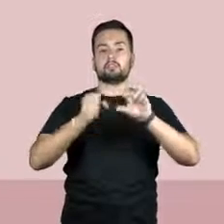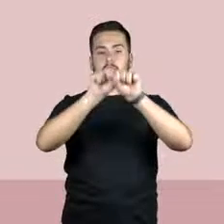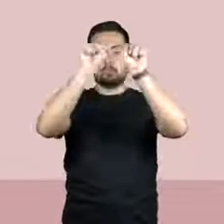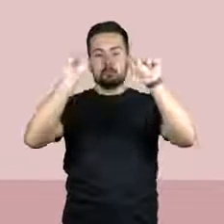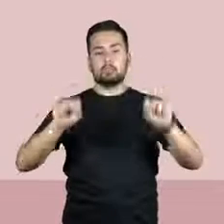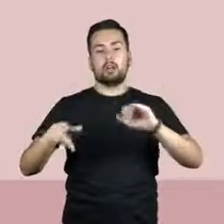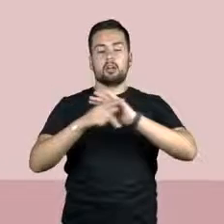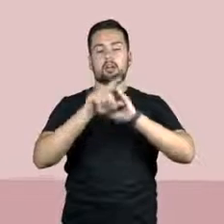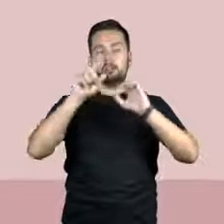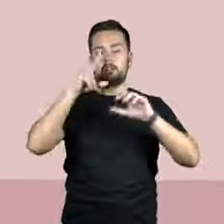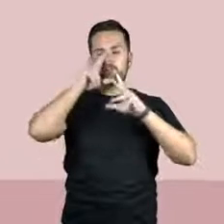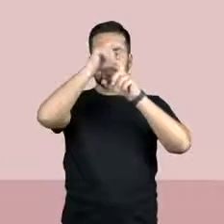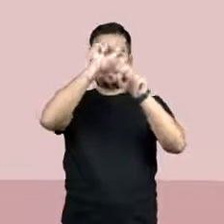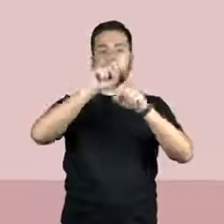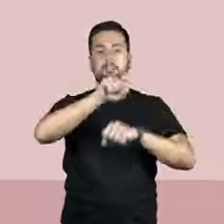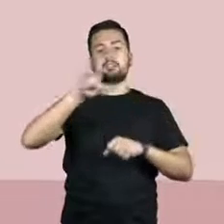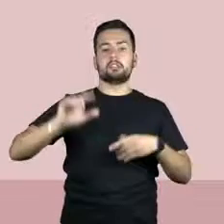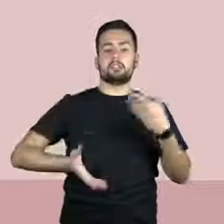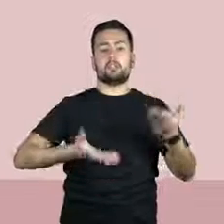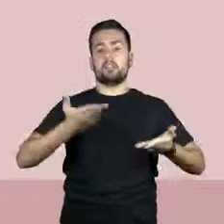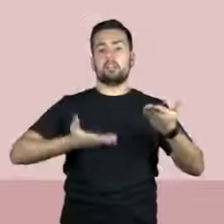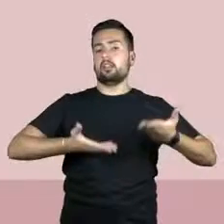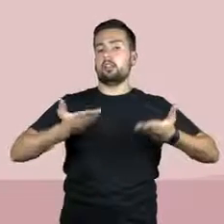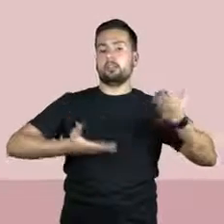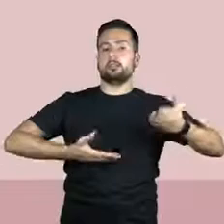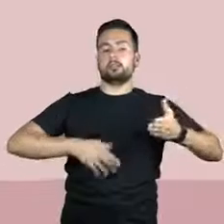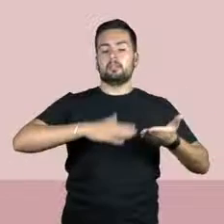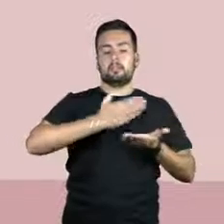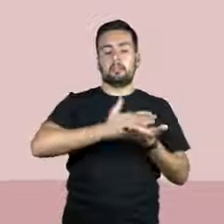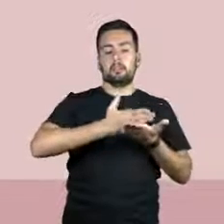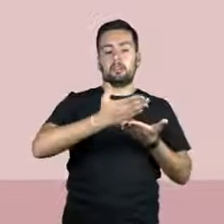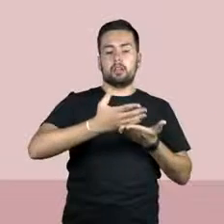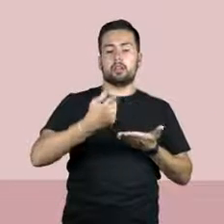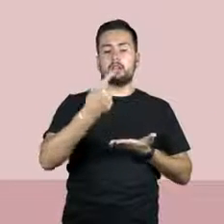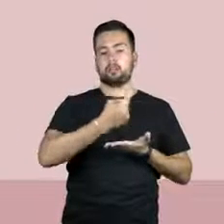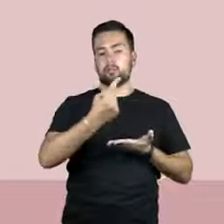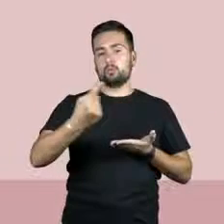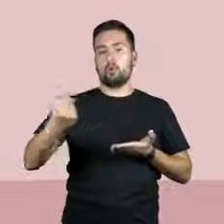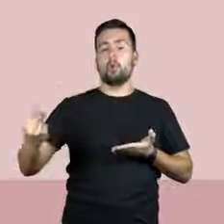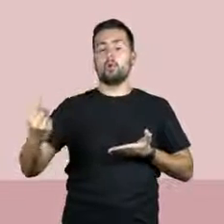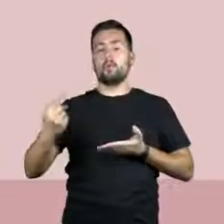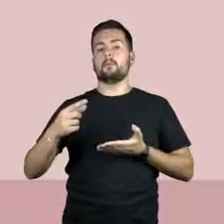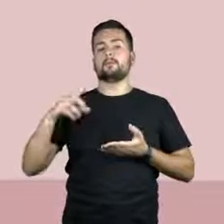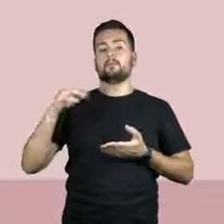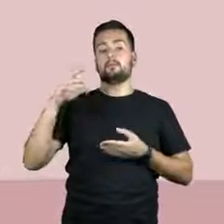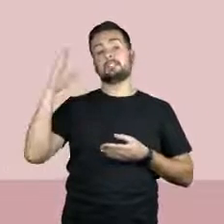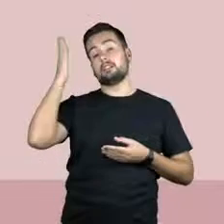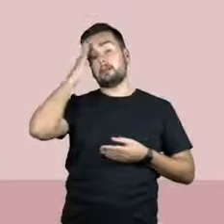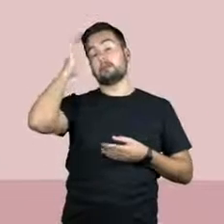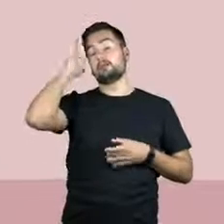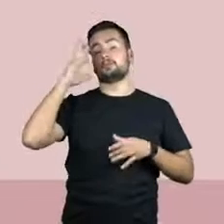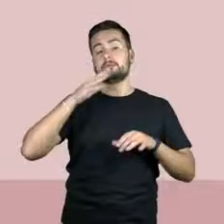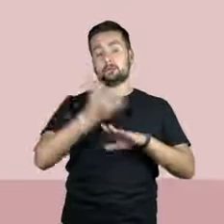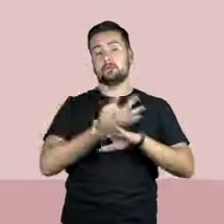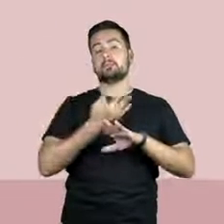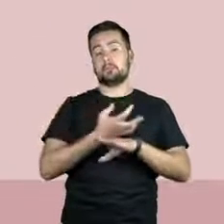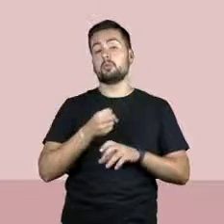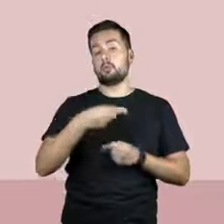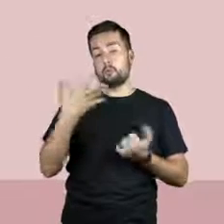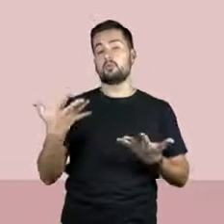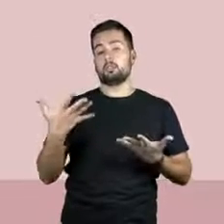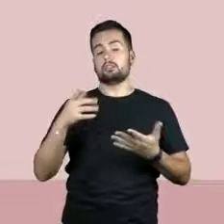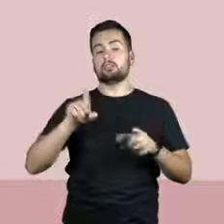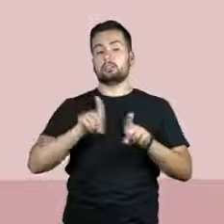de forças, você vai equilibrar cada fatia, levando em consideração aqui a resistência que ela possui, e nesse equilíbrio